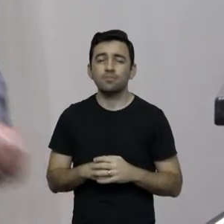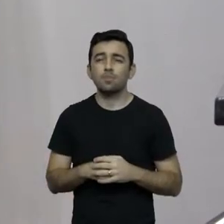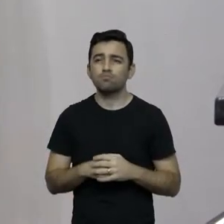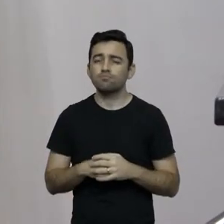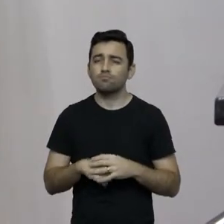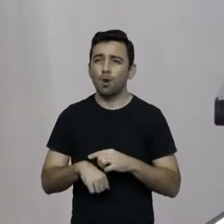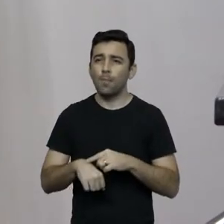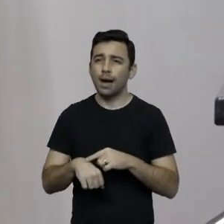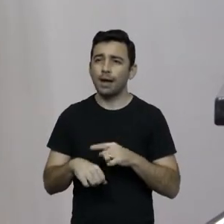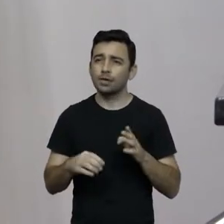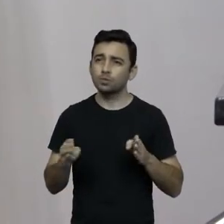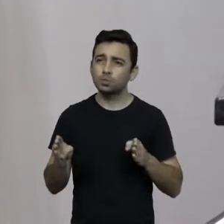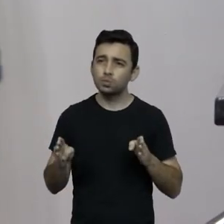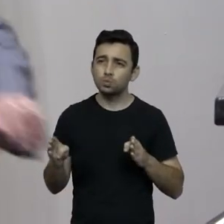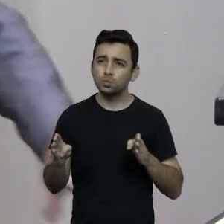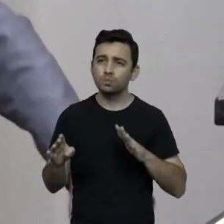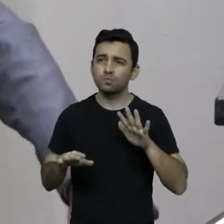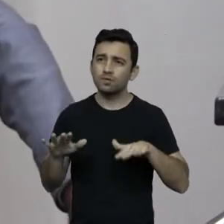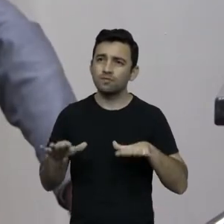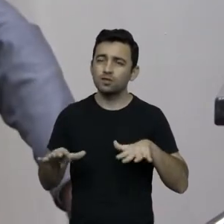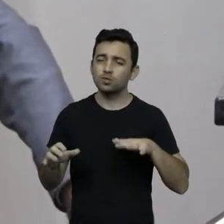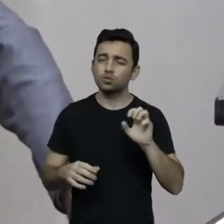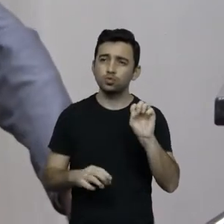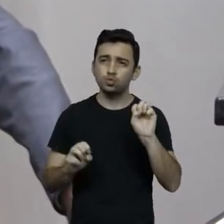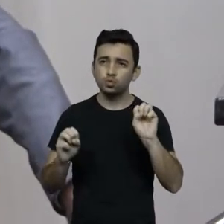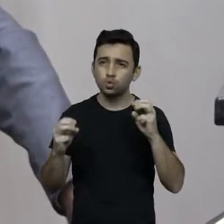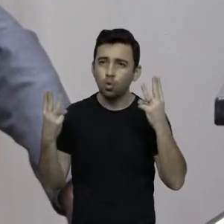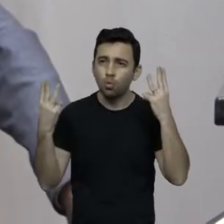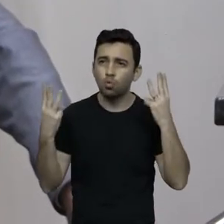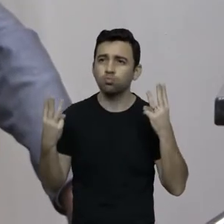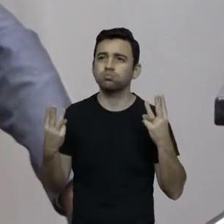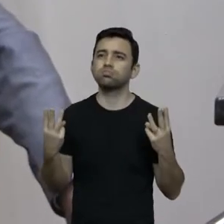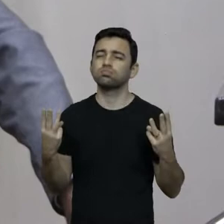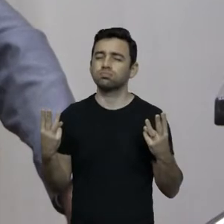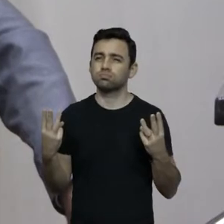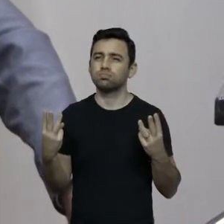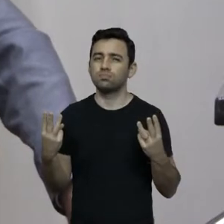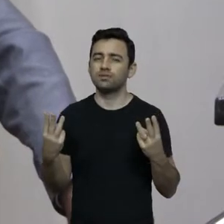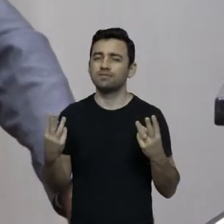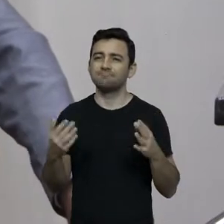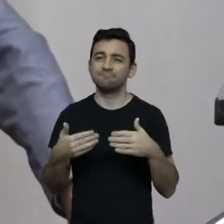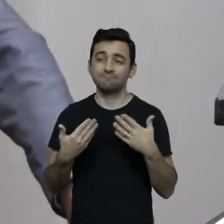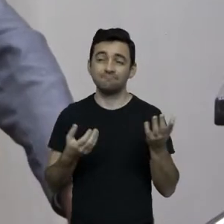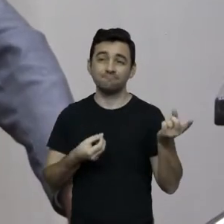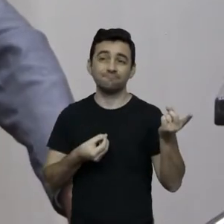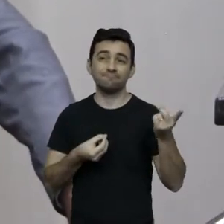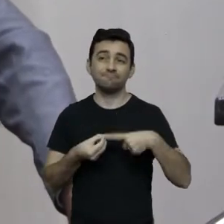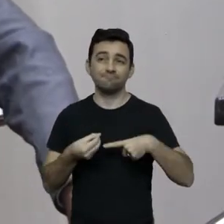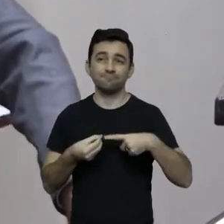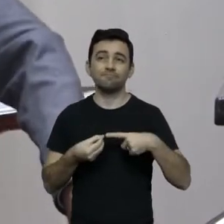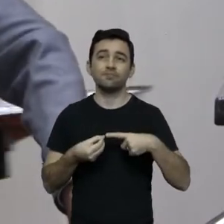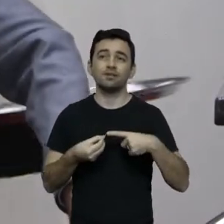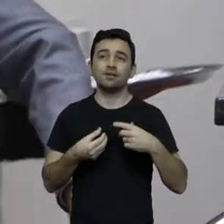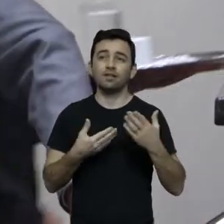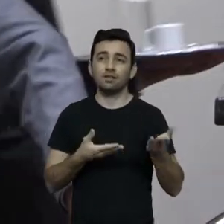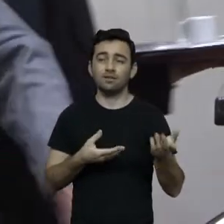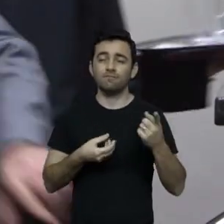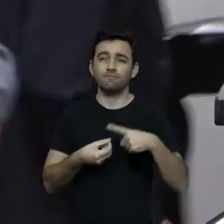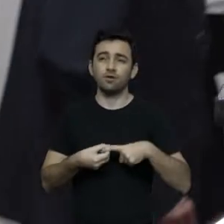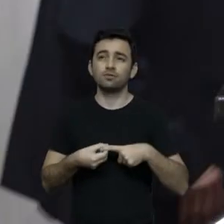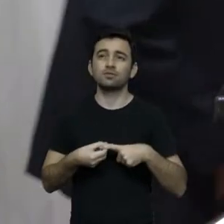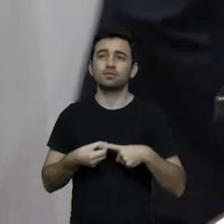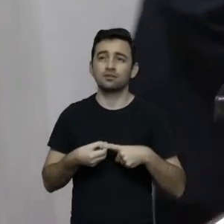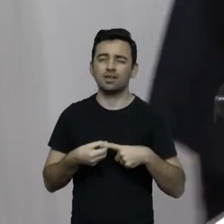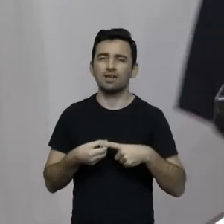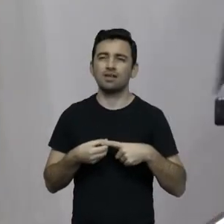momentos um dos shows bom então eu retorno também e do